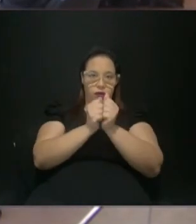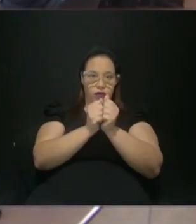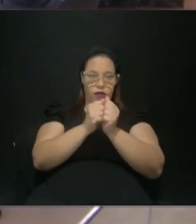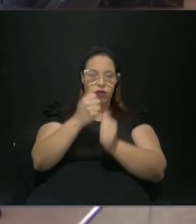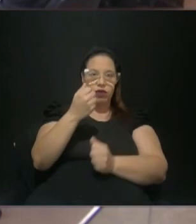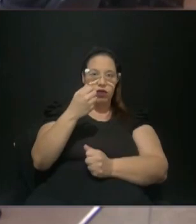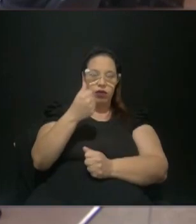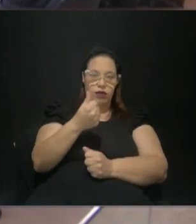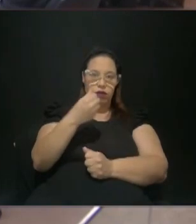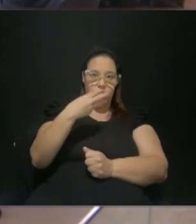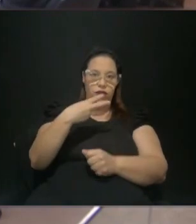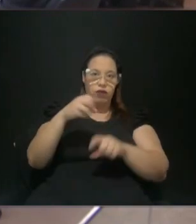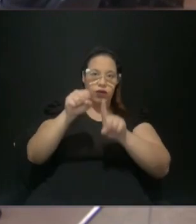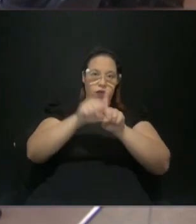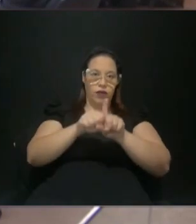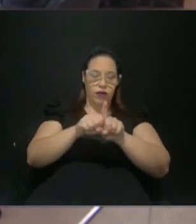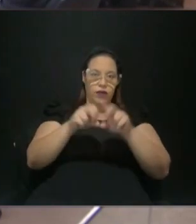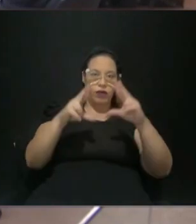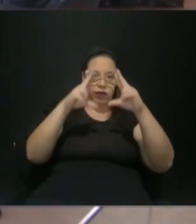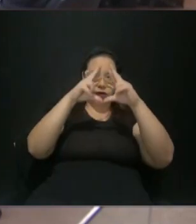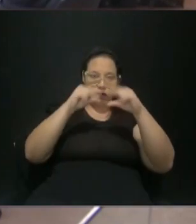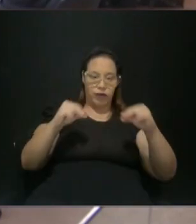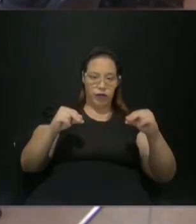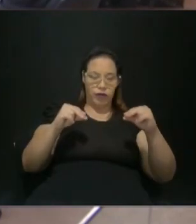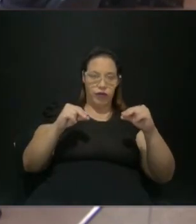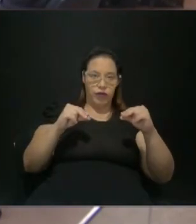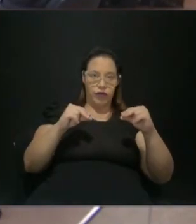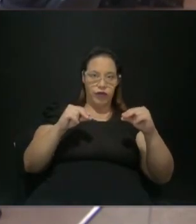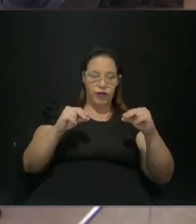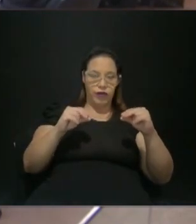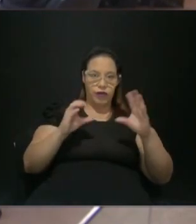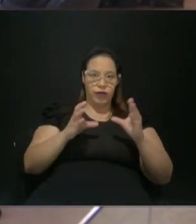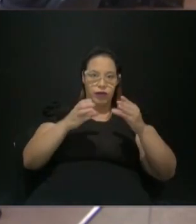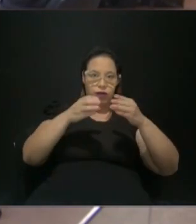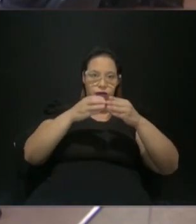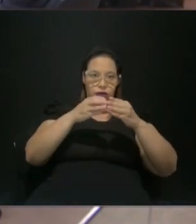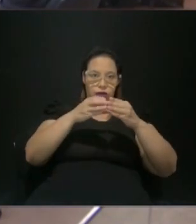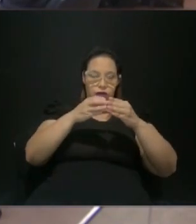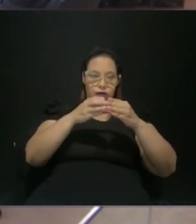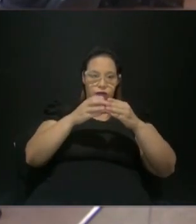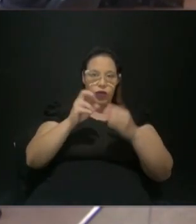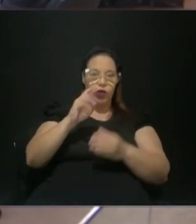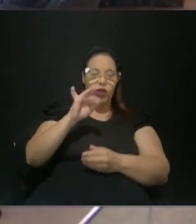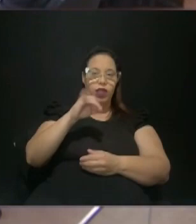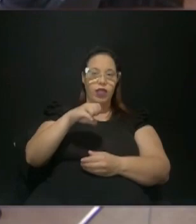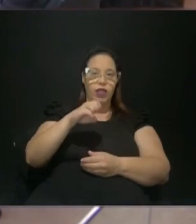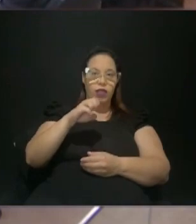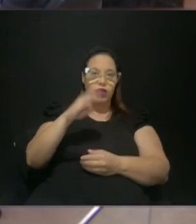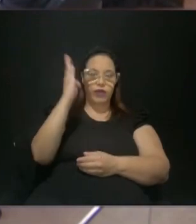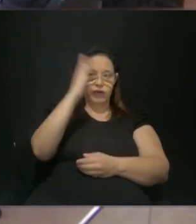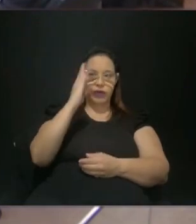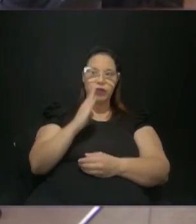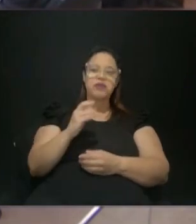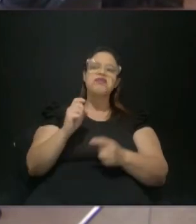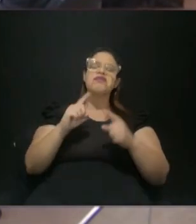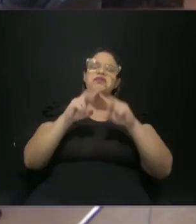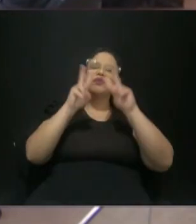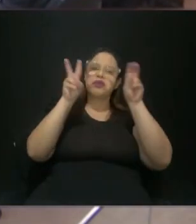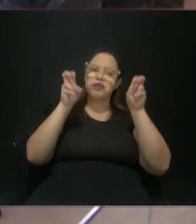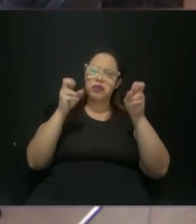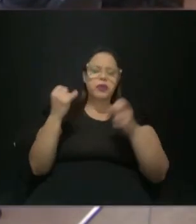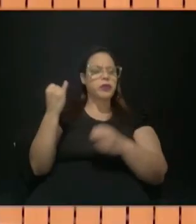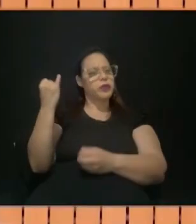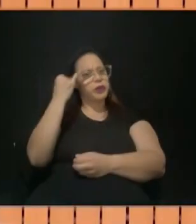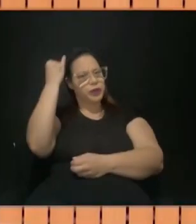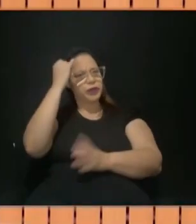em Brasília, durante a Suprema Congregação do Grande Oriente do Brasil, abordando temas de importância para toda a